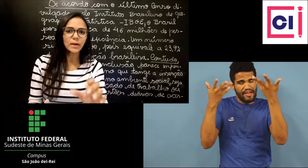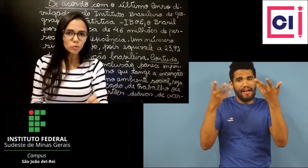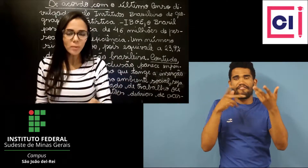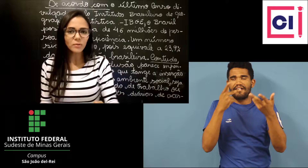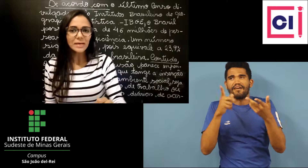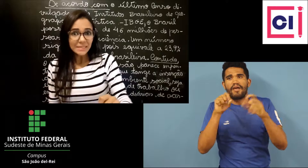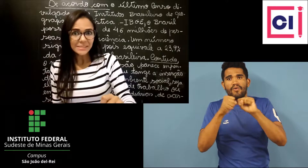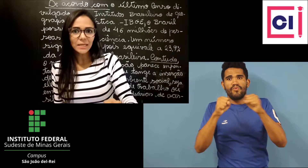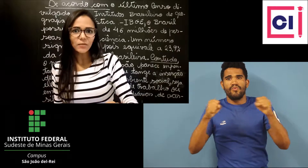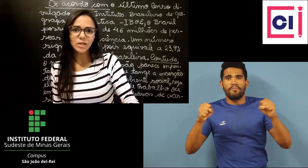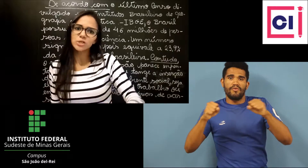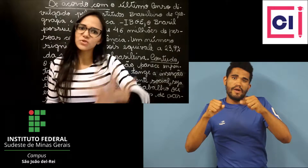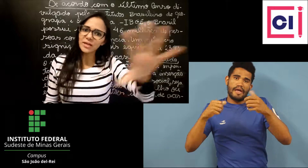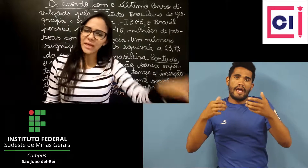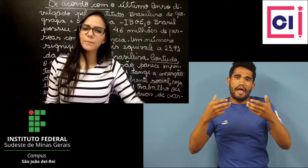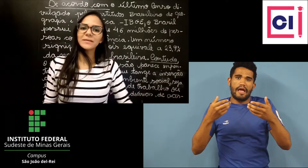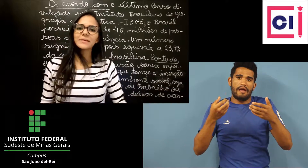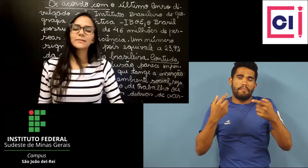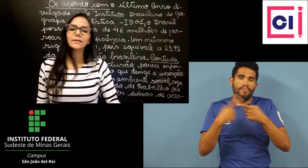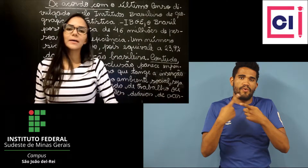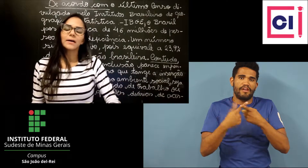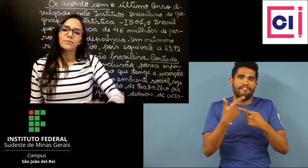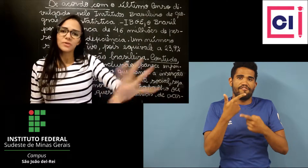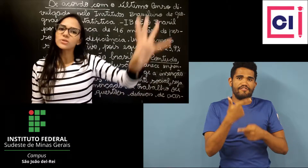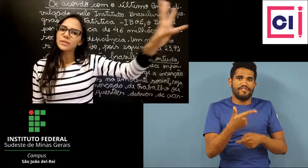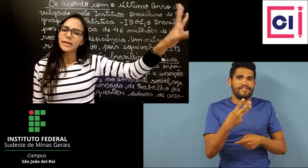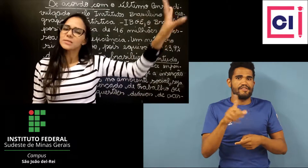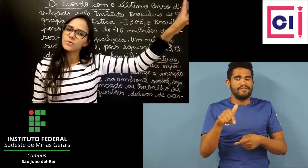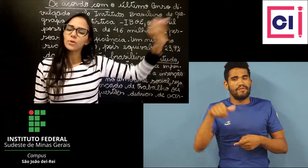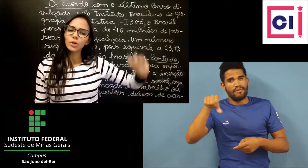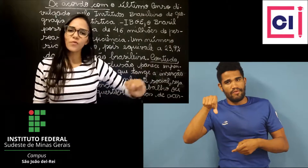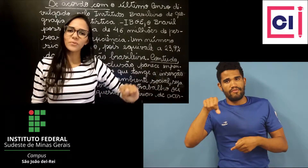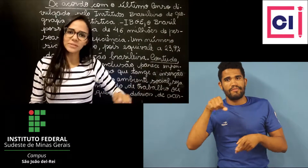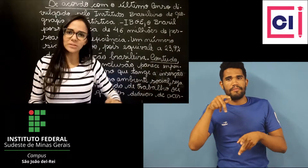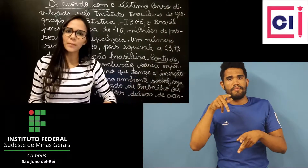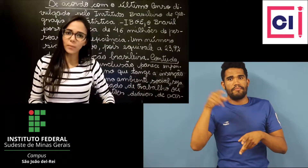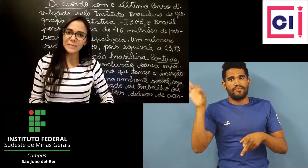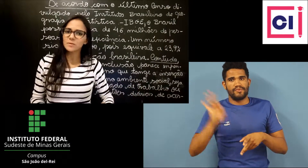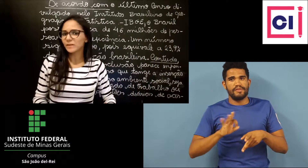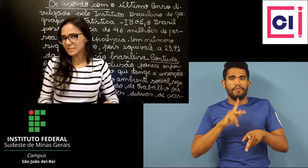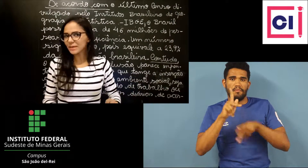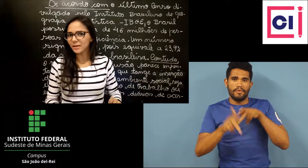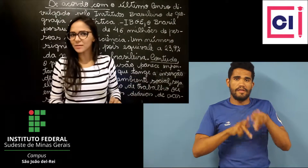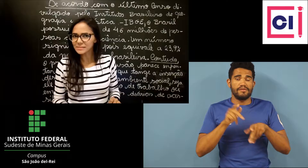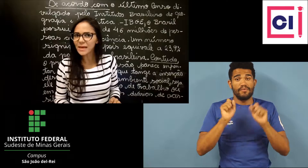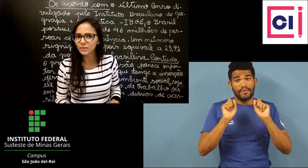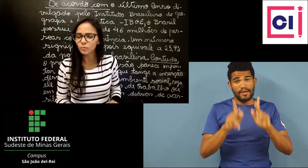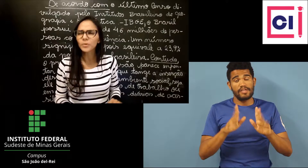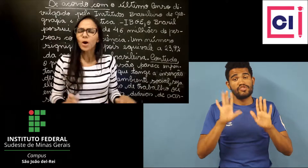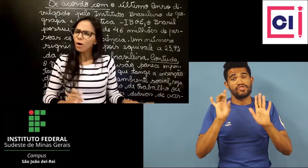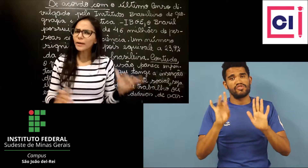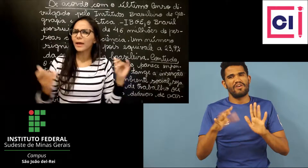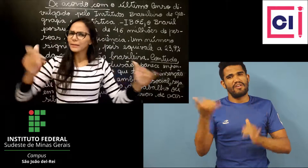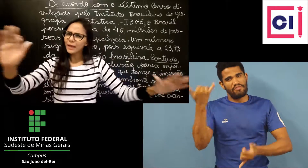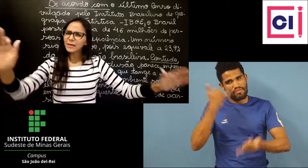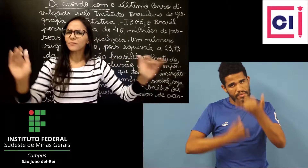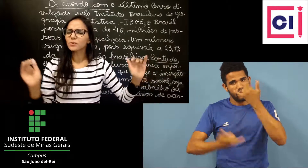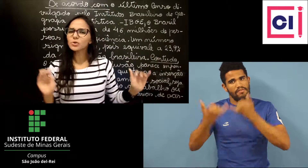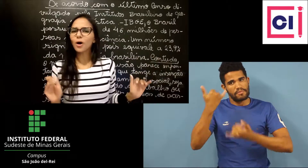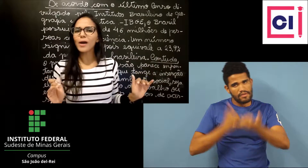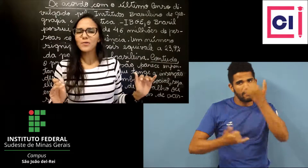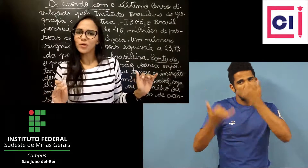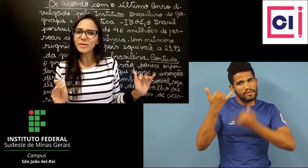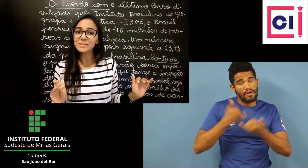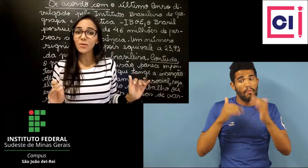e disse que é um número significativo, já que representa 23,9% da população brasileira, certo? Ok, até aí